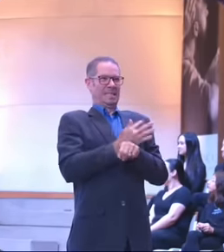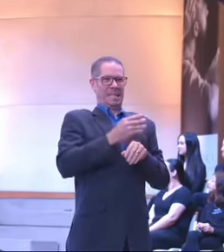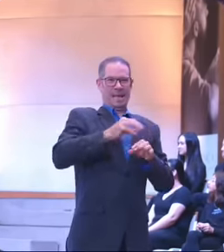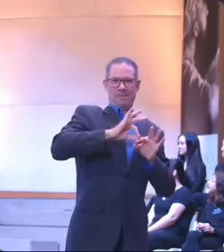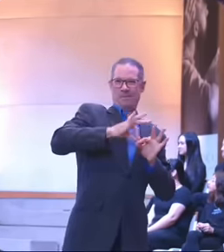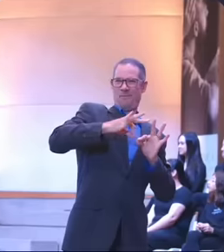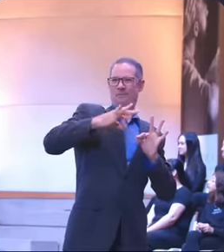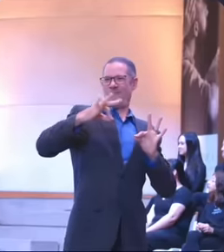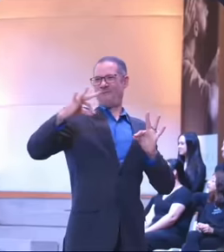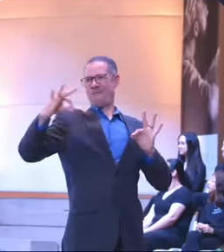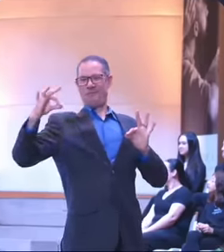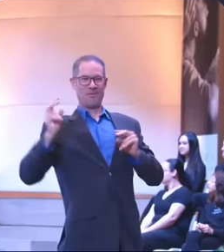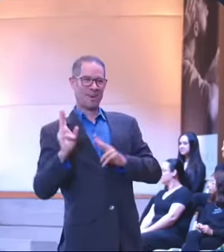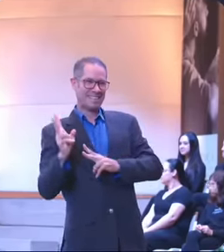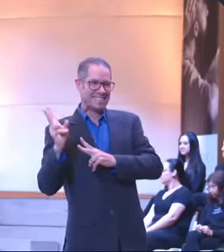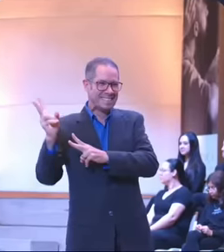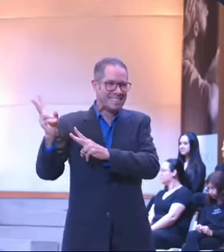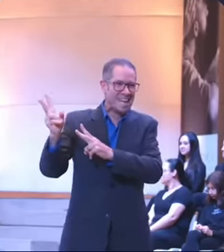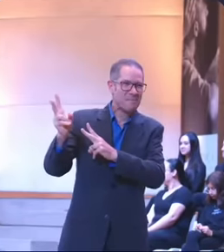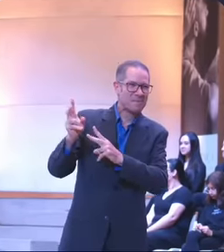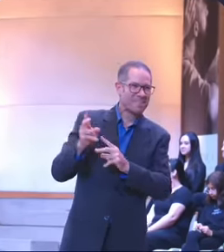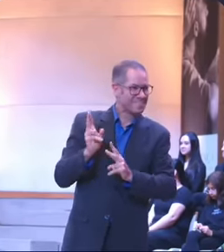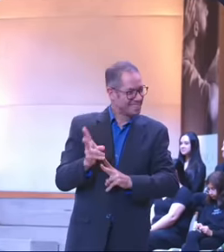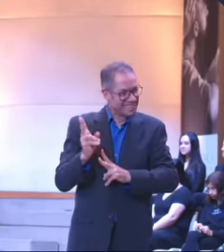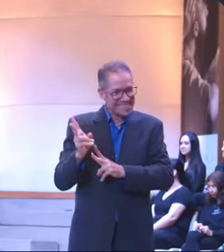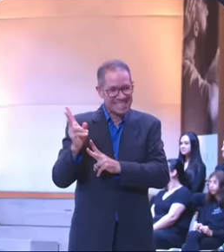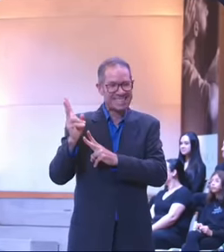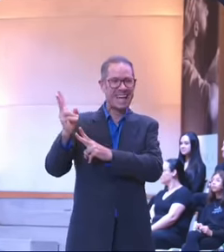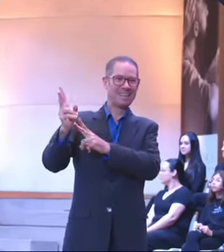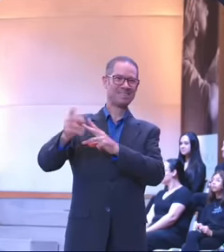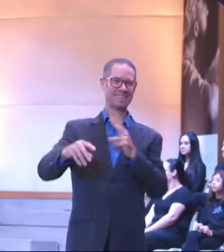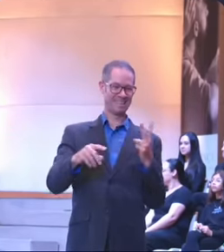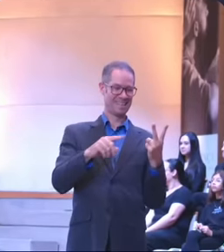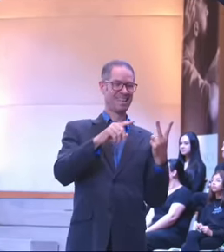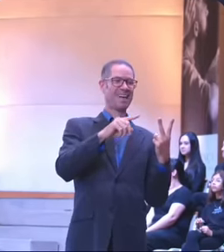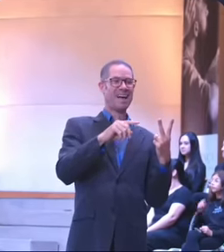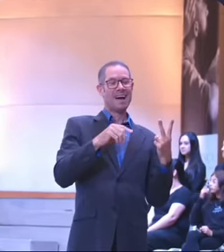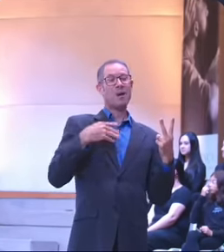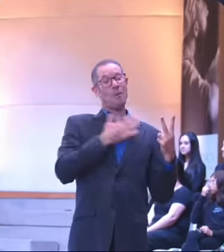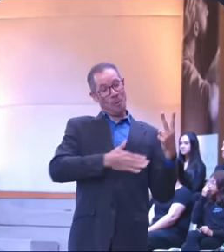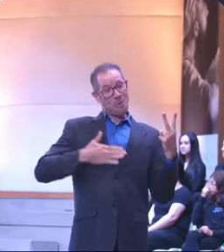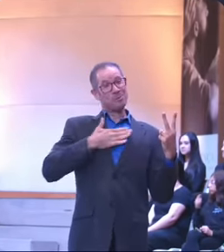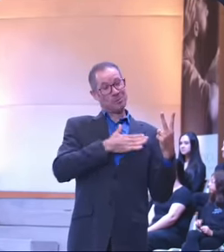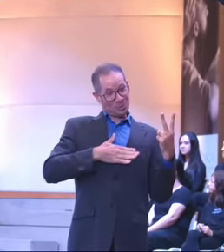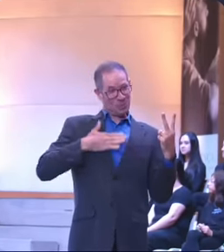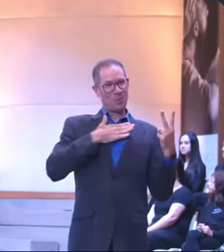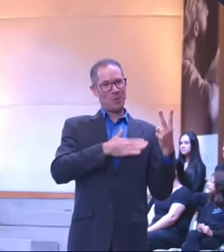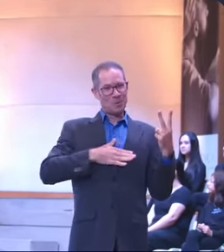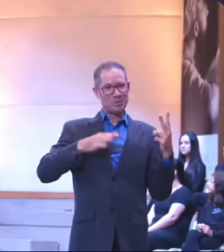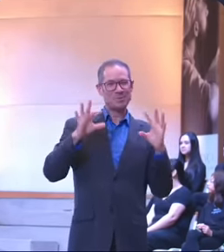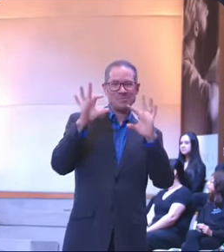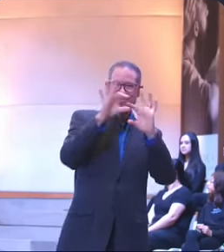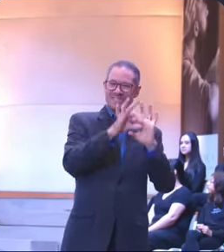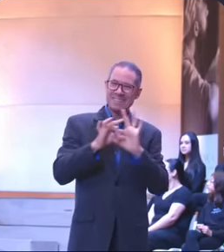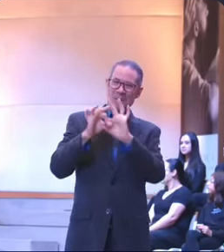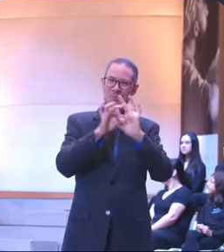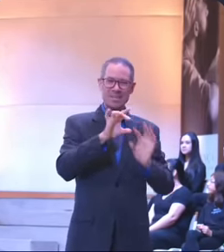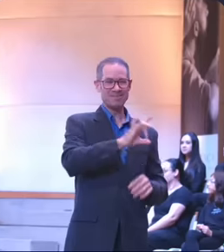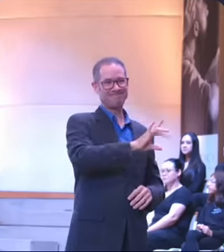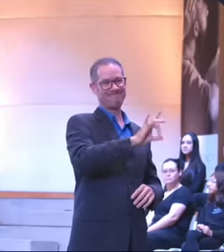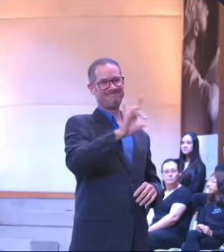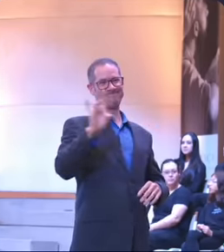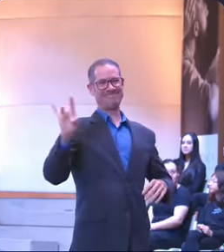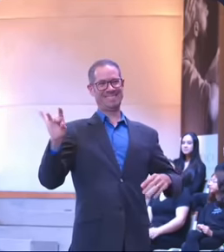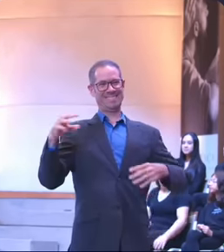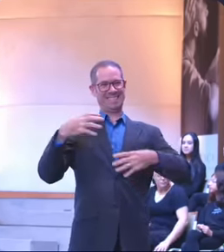vida, né? Porque é vitalício, né? Mas o gostoso é poder estar na comunhão com os irmãos e